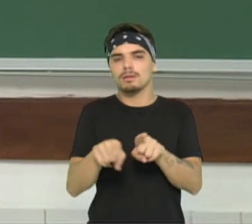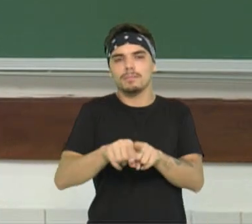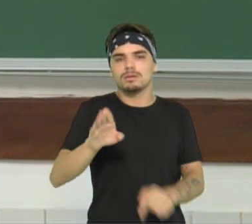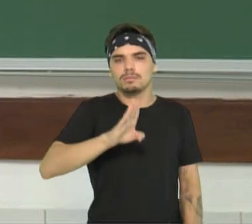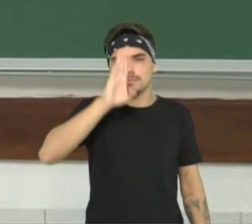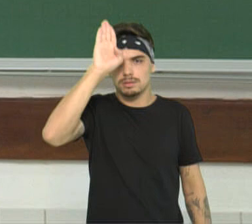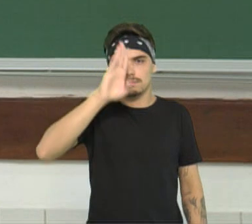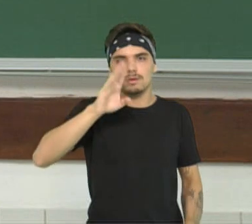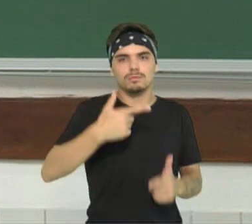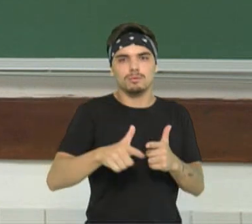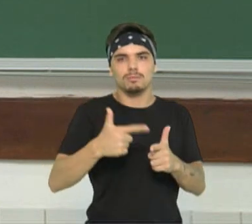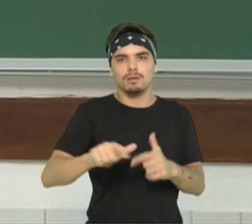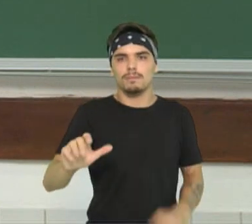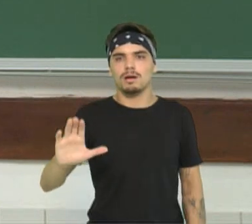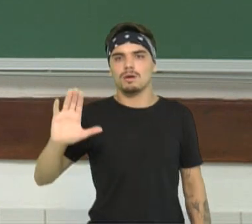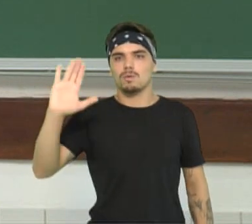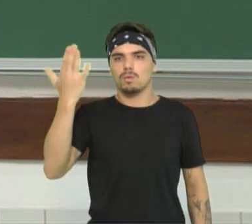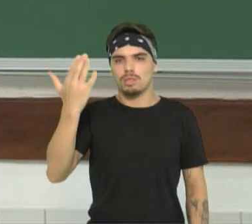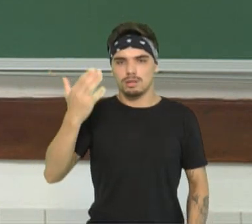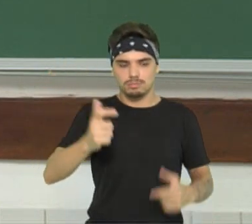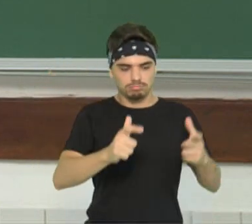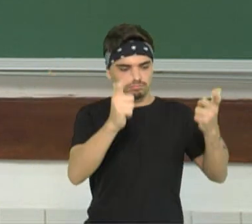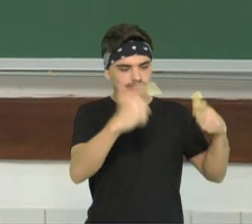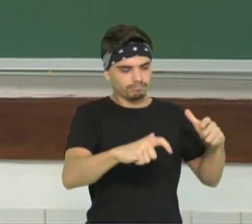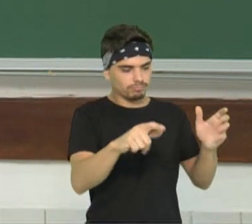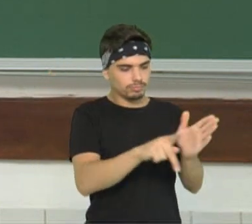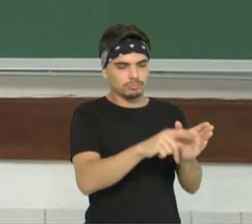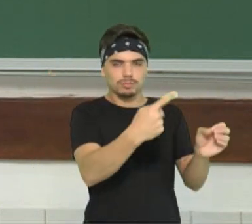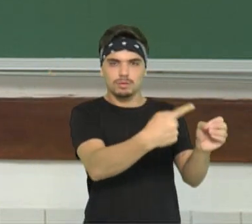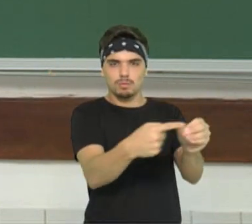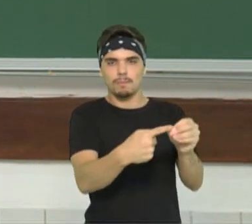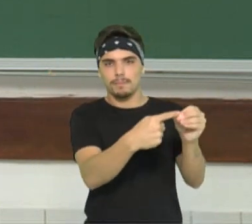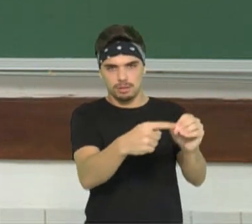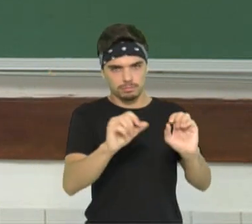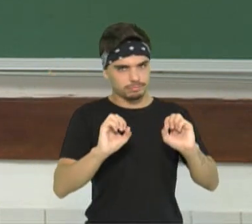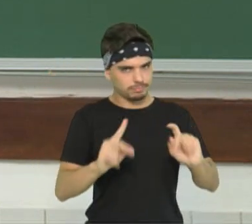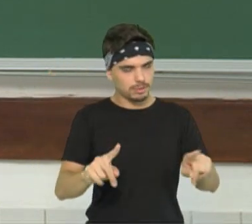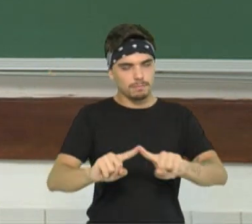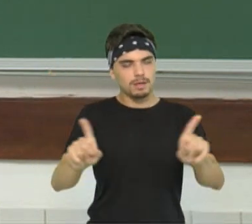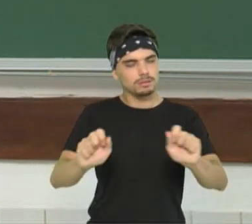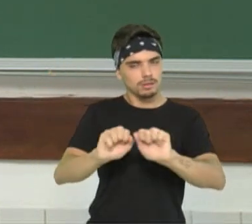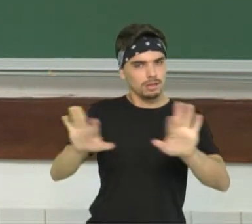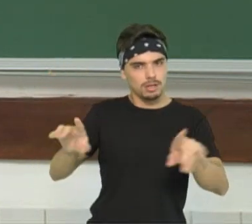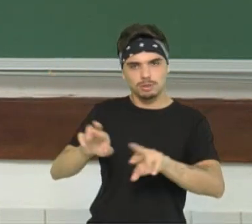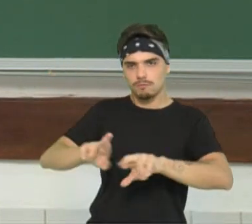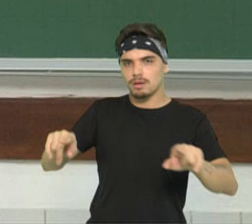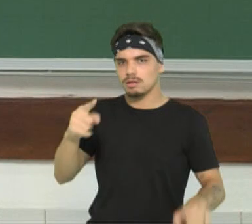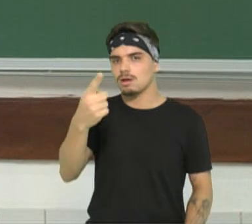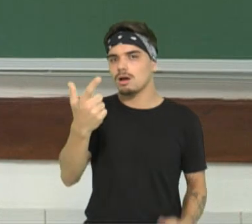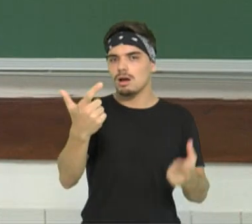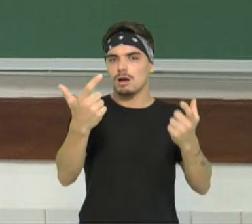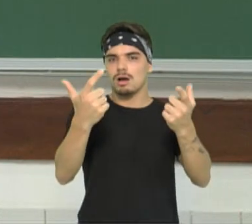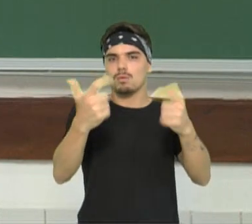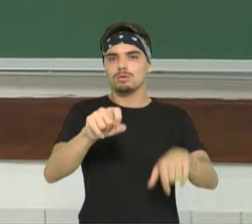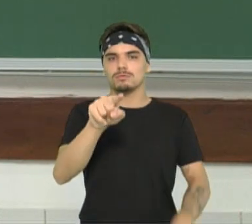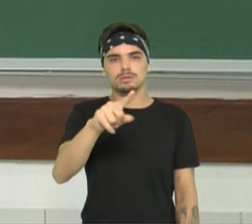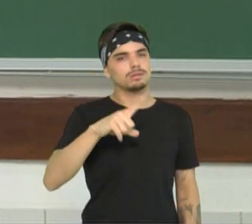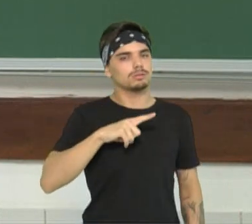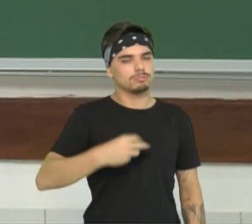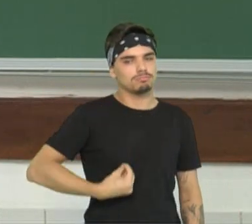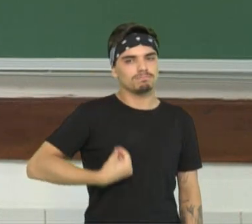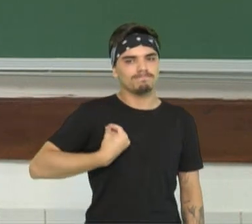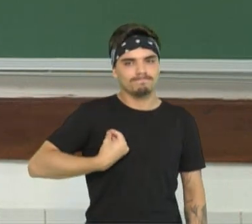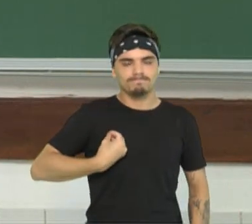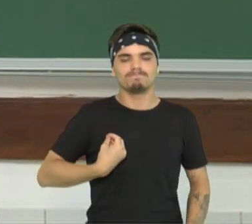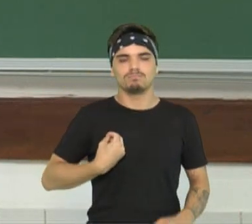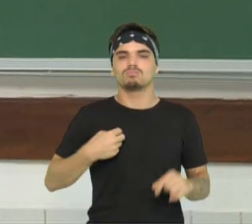principais problemas que acontecem no espaço urbano. Mas é claro, indiferente de onde você estiver, você vai